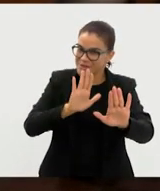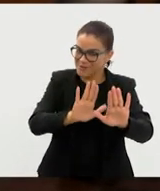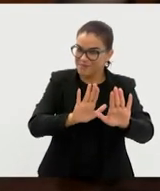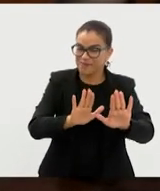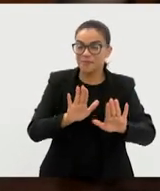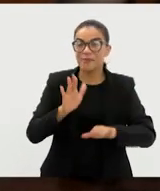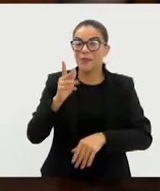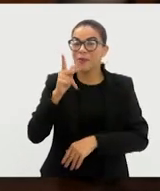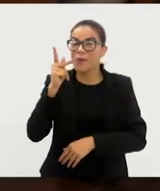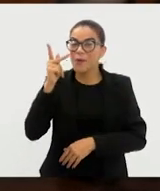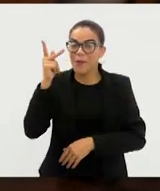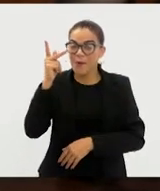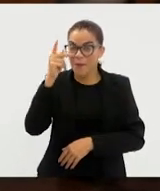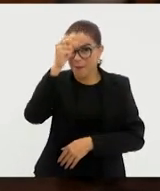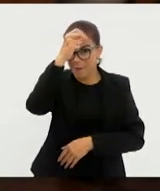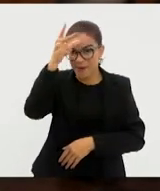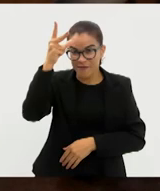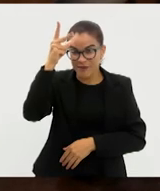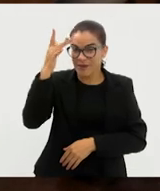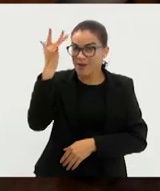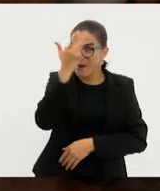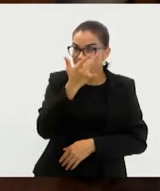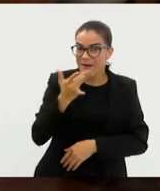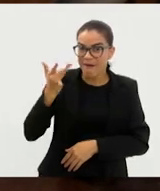Haddad, ele foi um dos